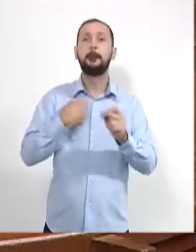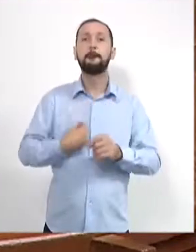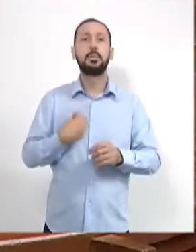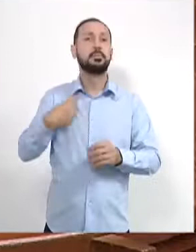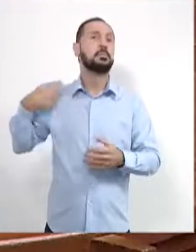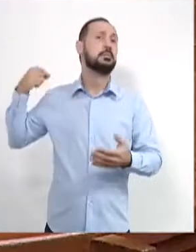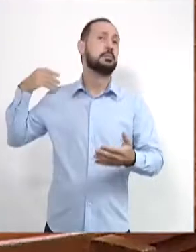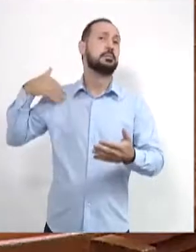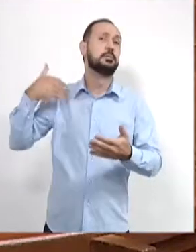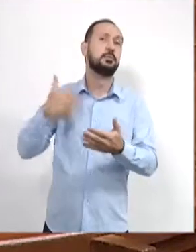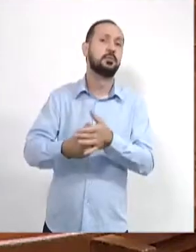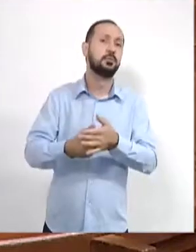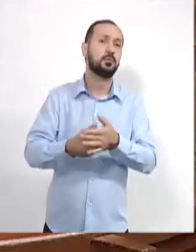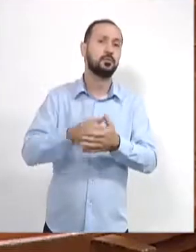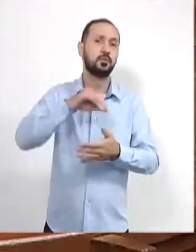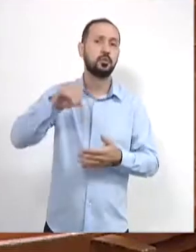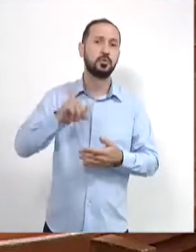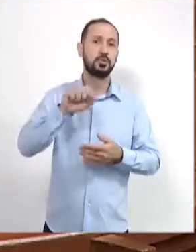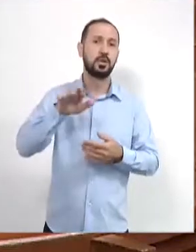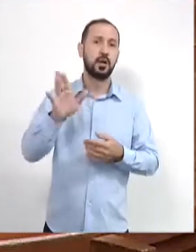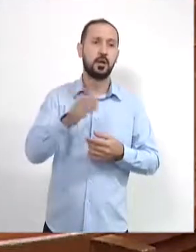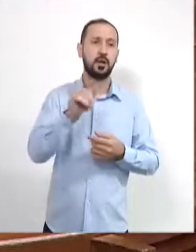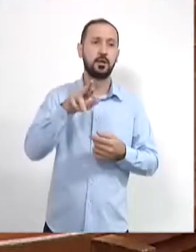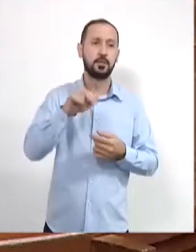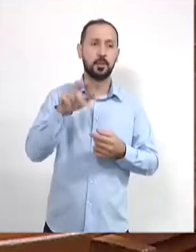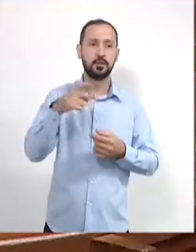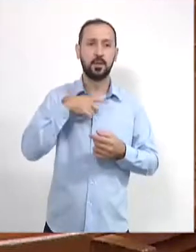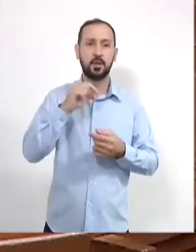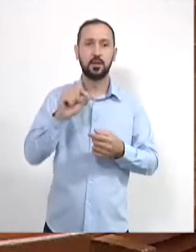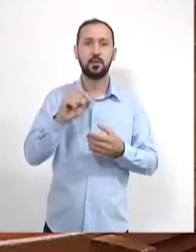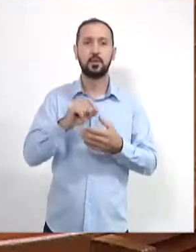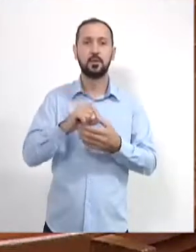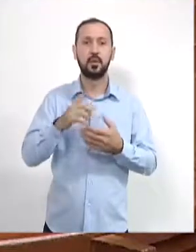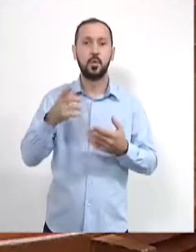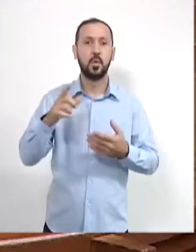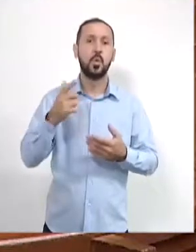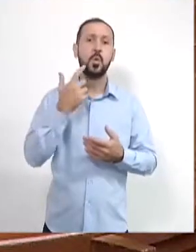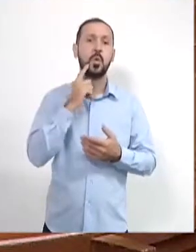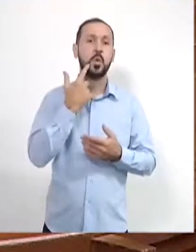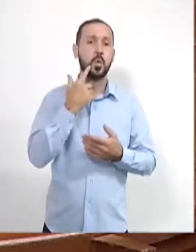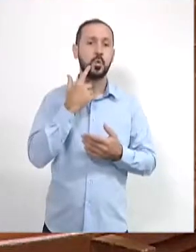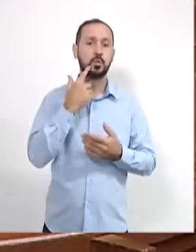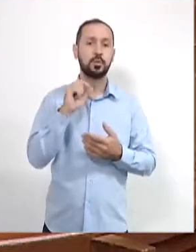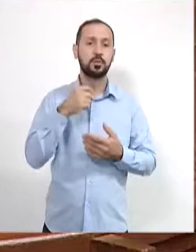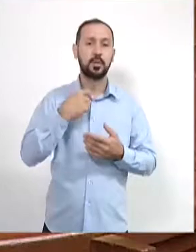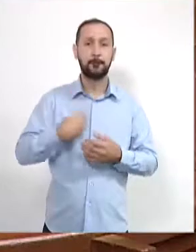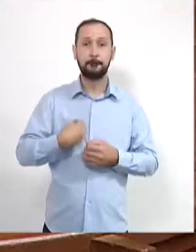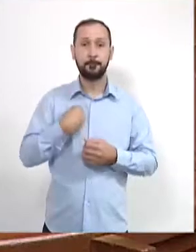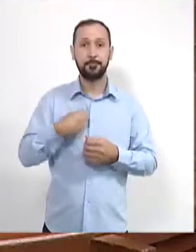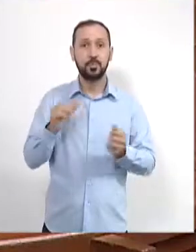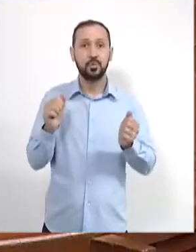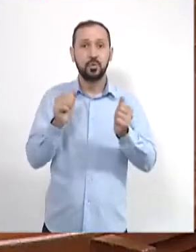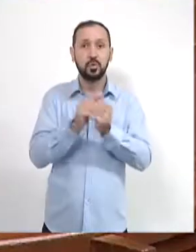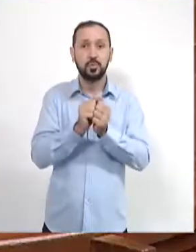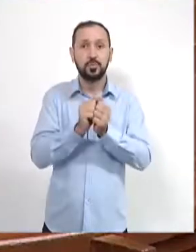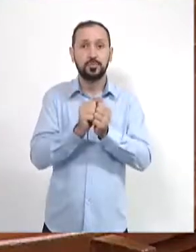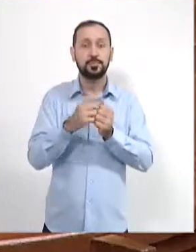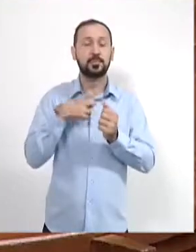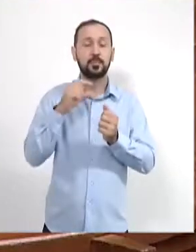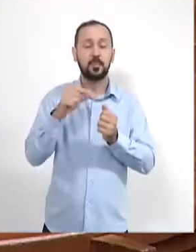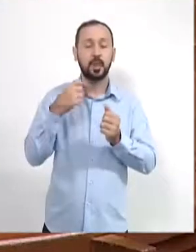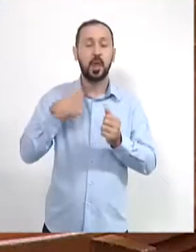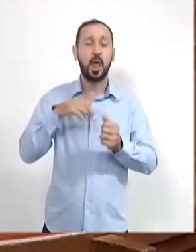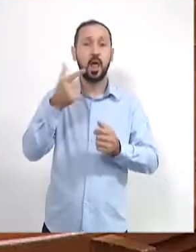aquela época. José de Arimateia, deputado Londres, que é um leitor do livro sagrado, ele fazia parte dos membros do Sinédrio. Ele